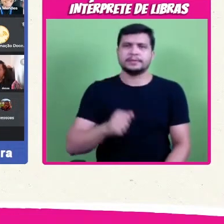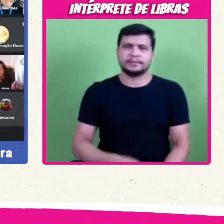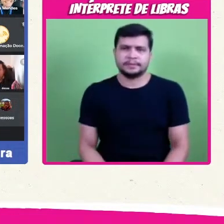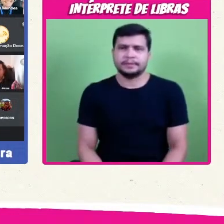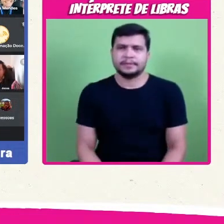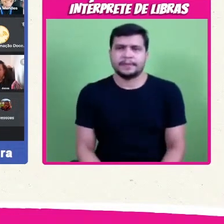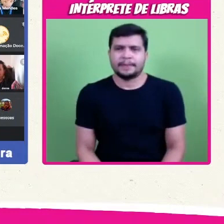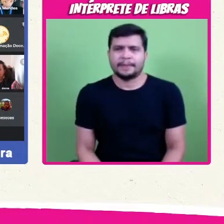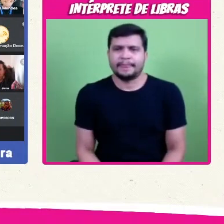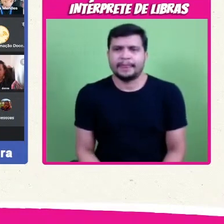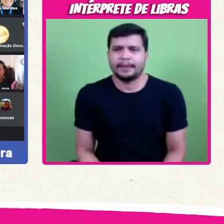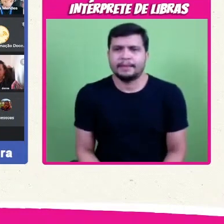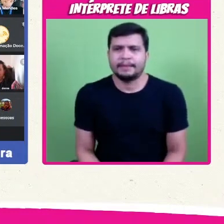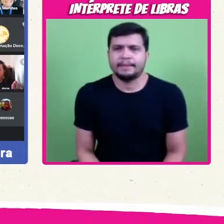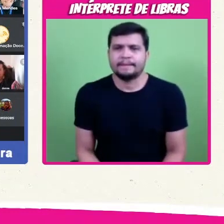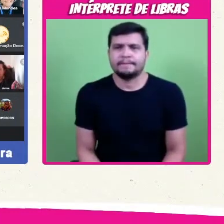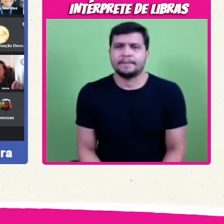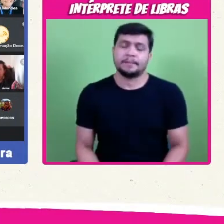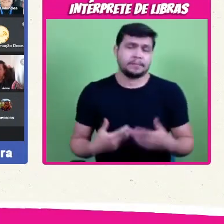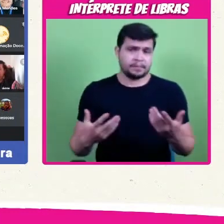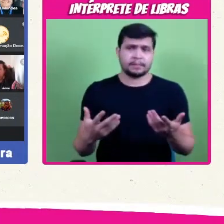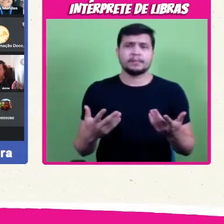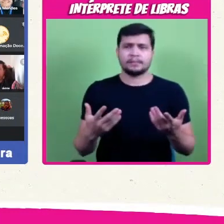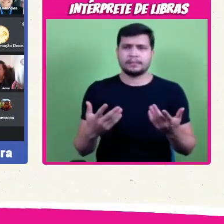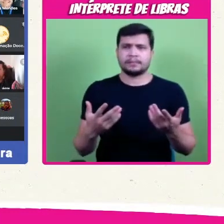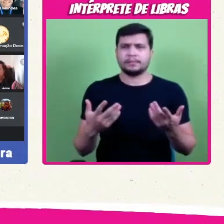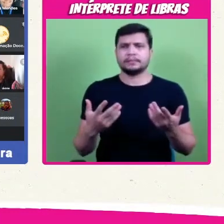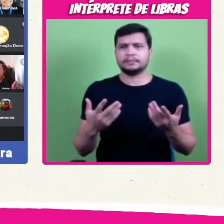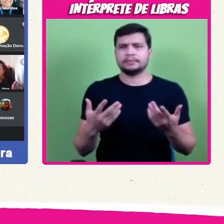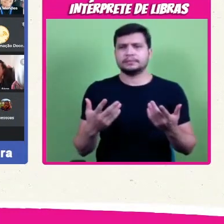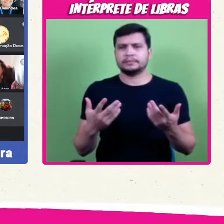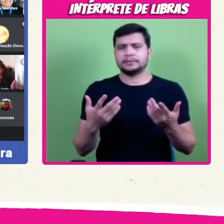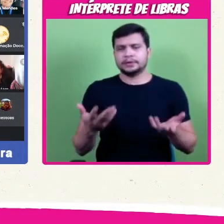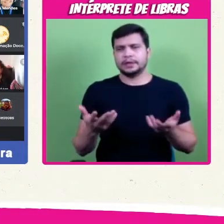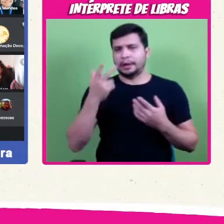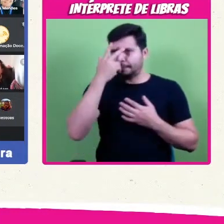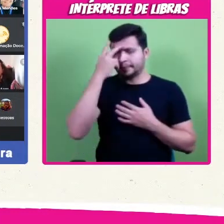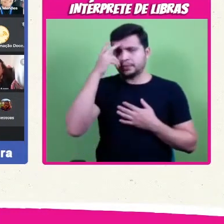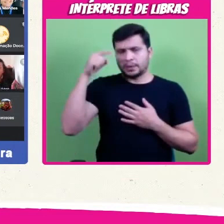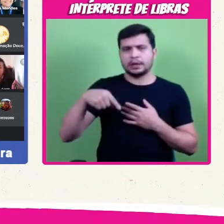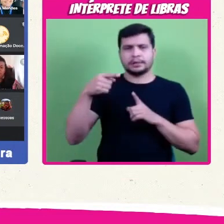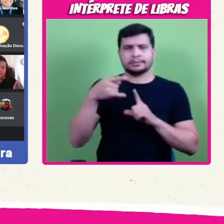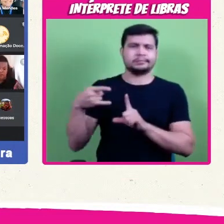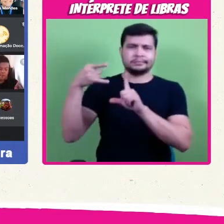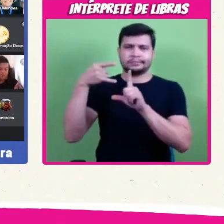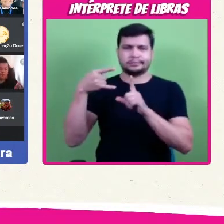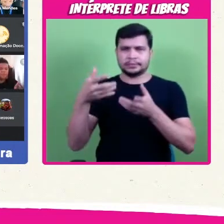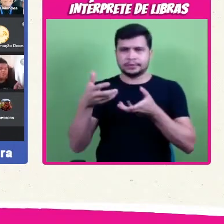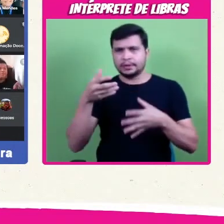tem alguns outros comentários aqui. As nossas participantes queriam dizer alguma coisa a